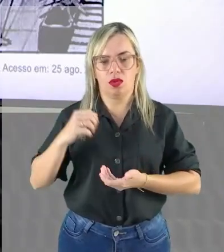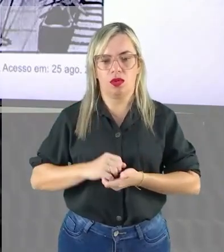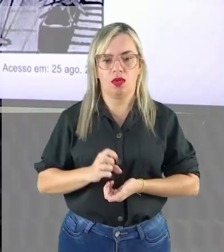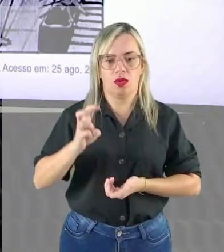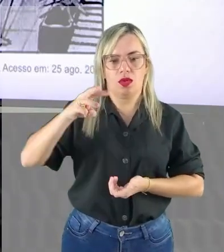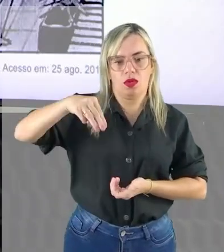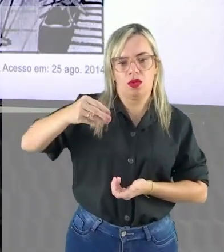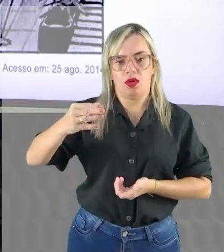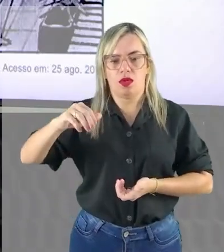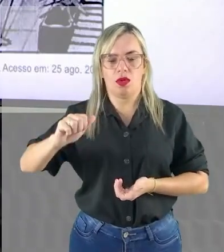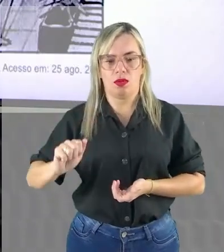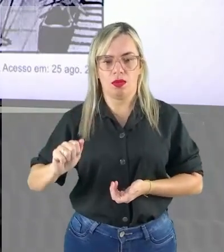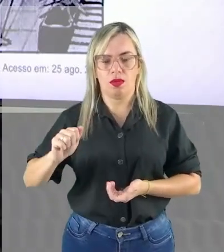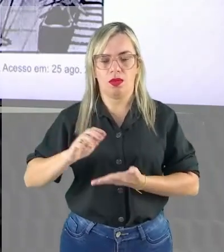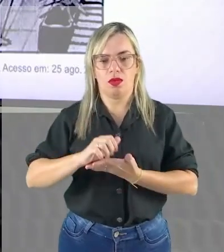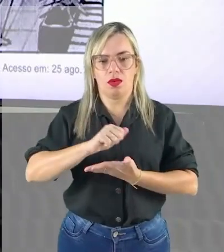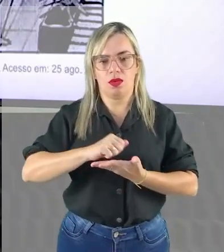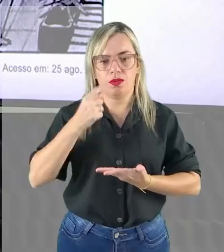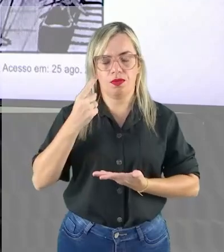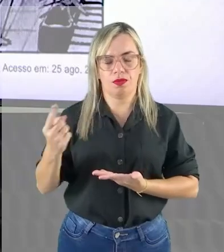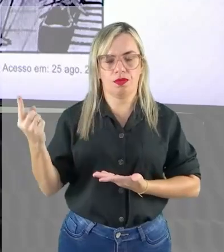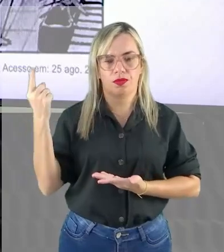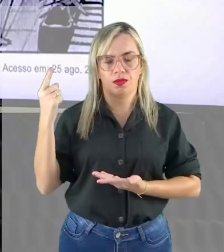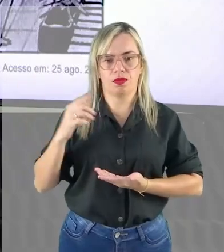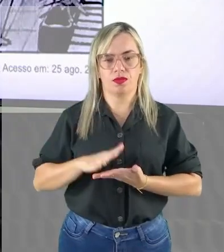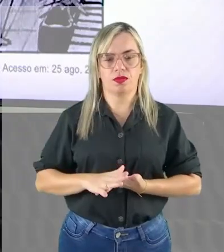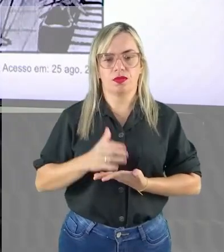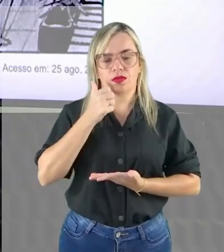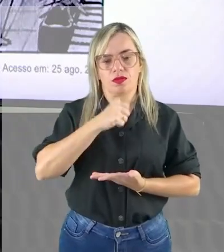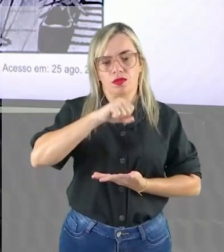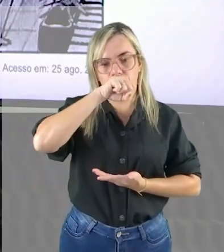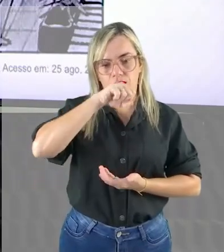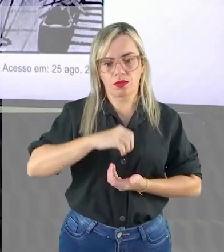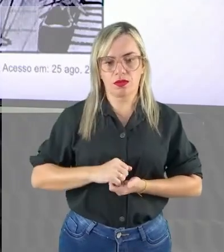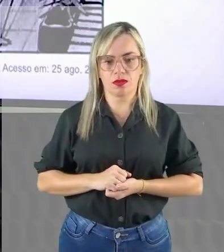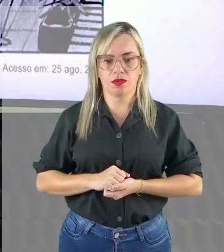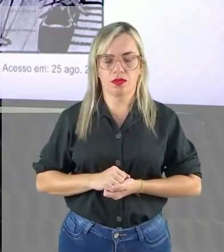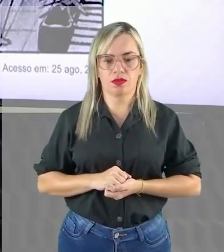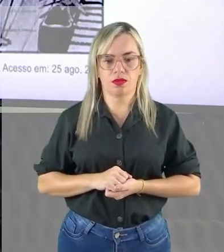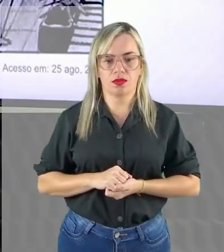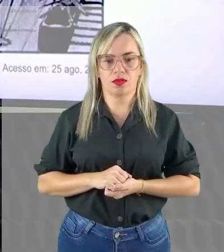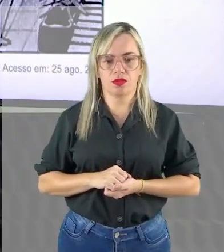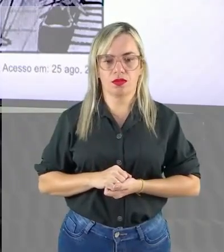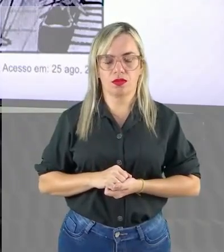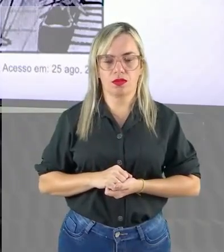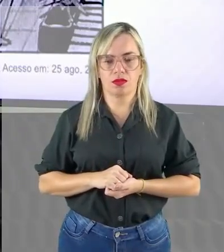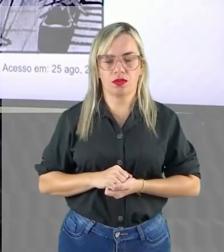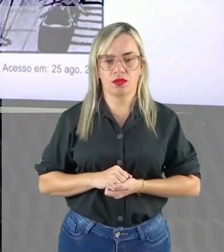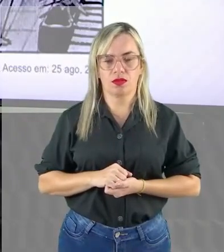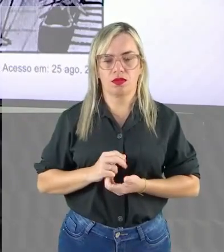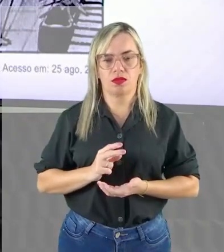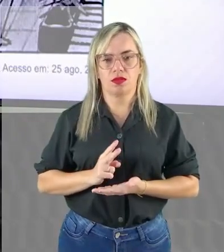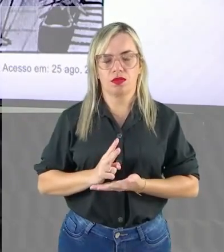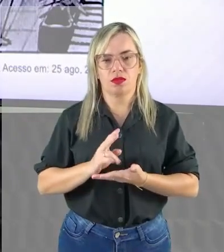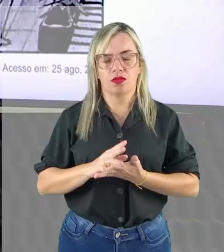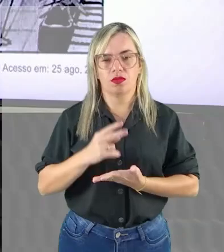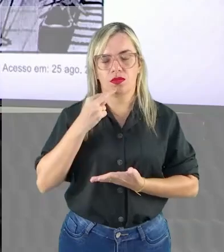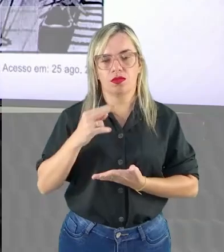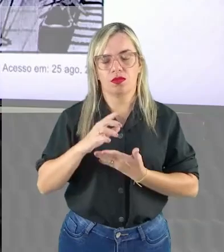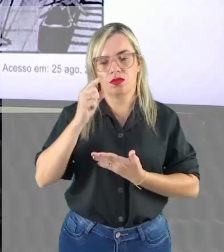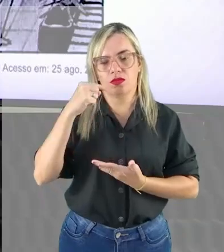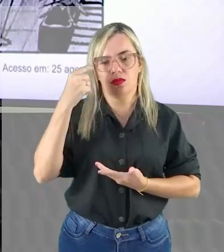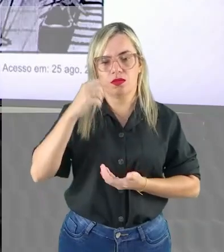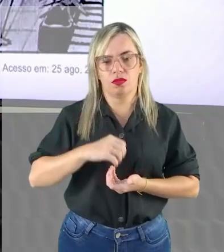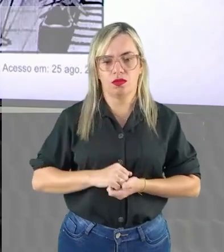seja, mamãe, tá? Mi Mercúrio sabe a pescado. come e calla